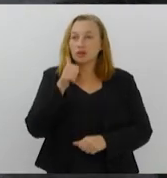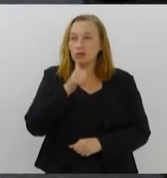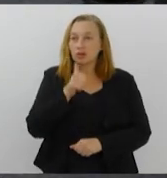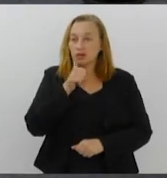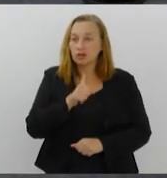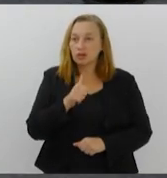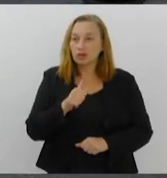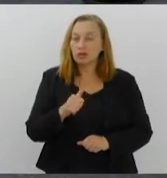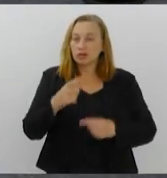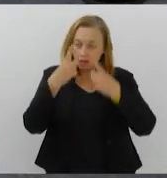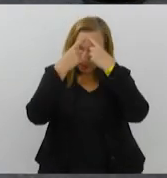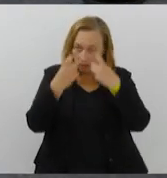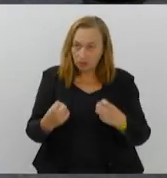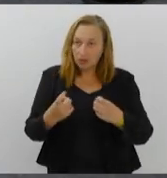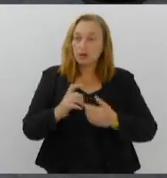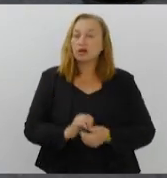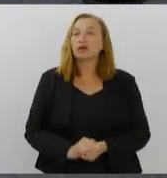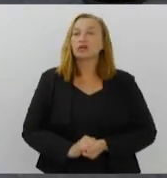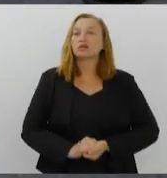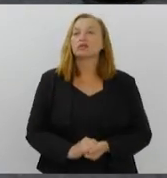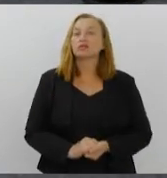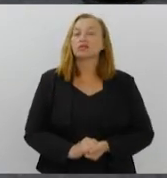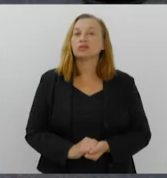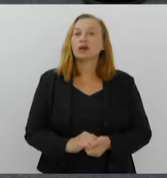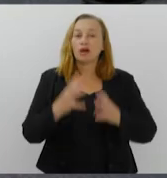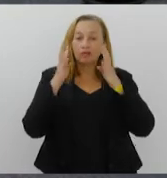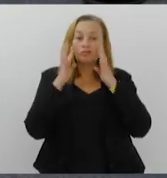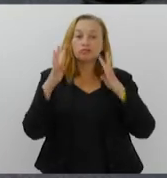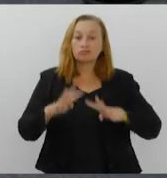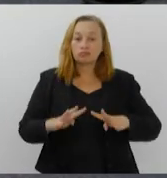de violência vão receber a atenção